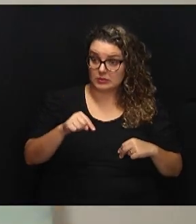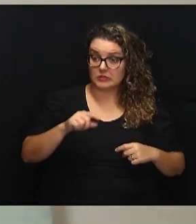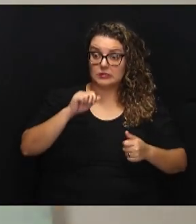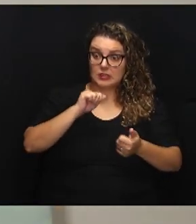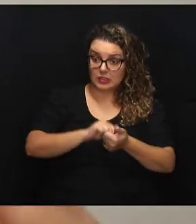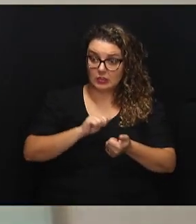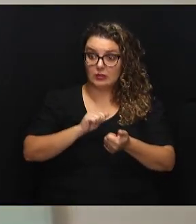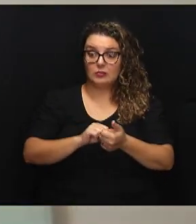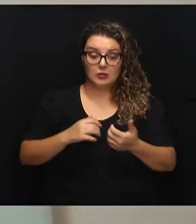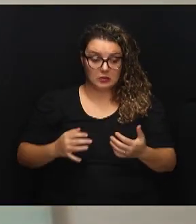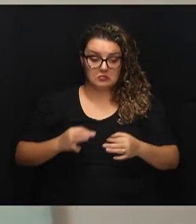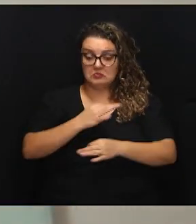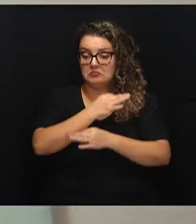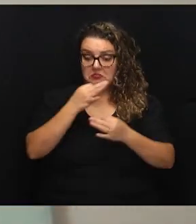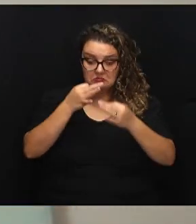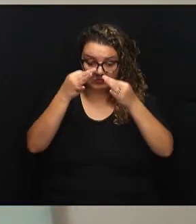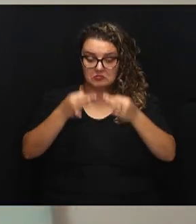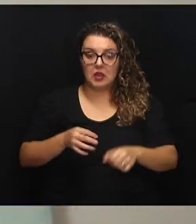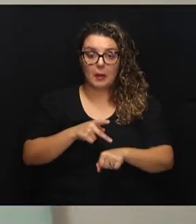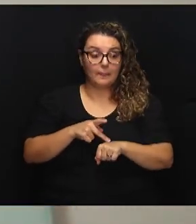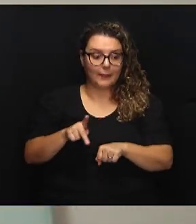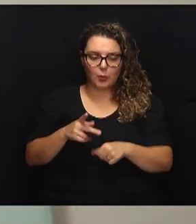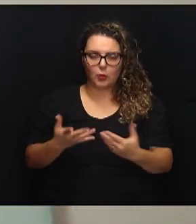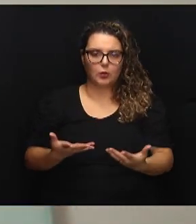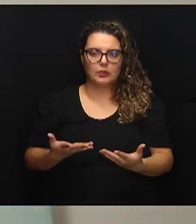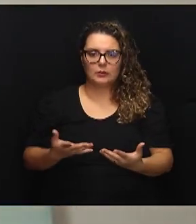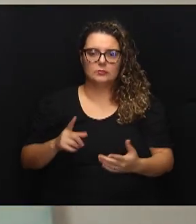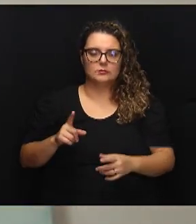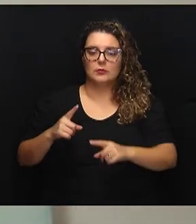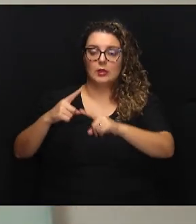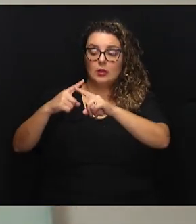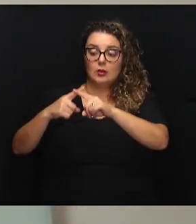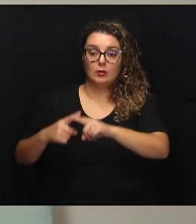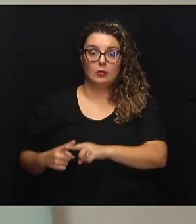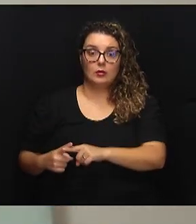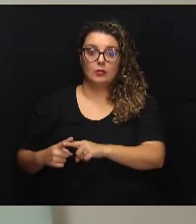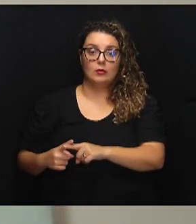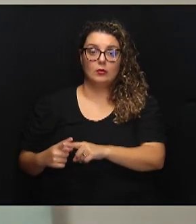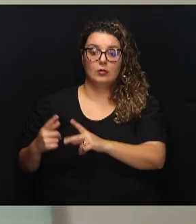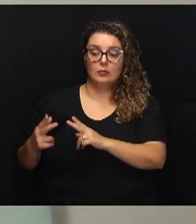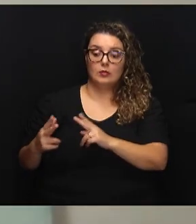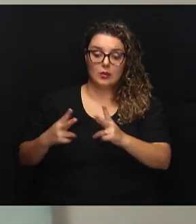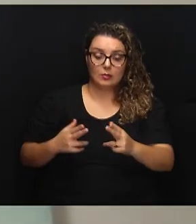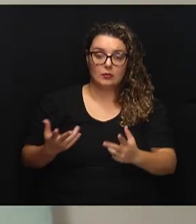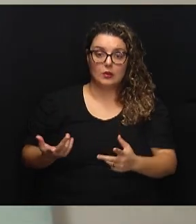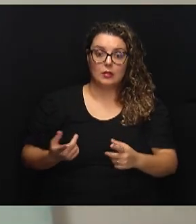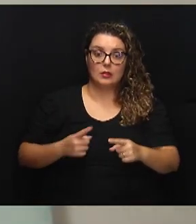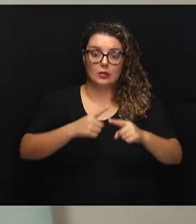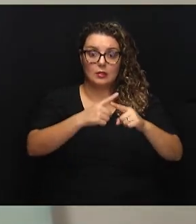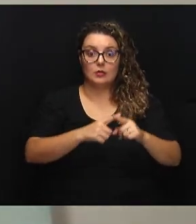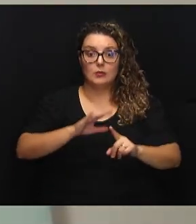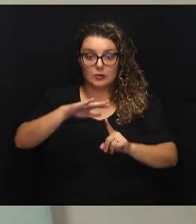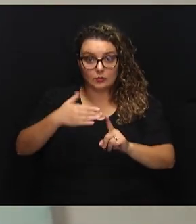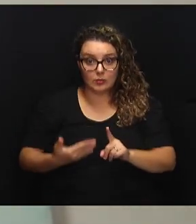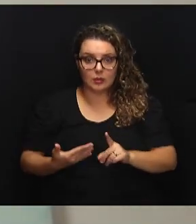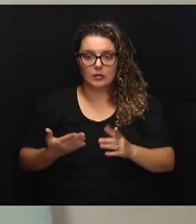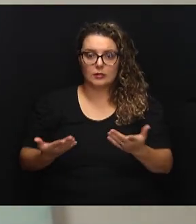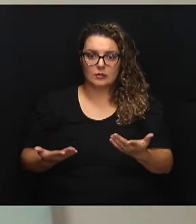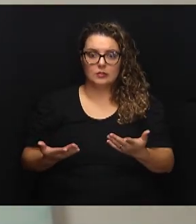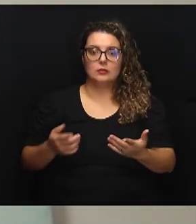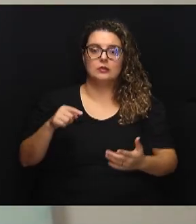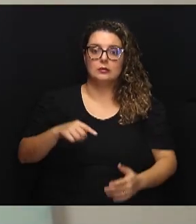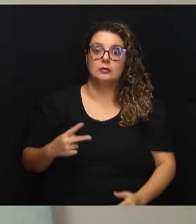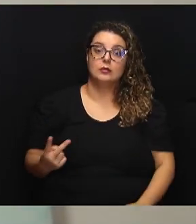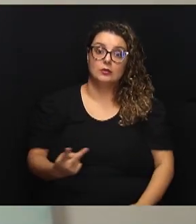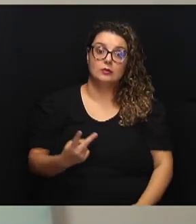contra qualidade, né? É uma disputa igual e uma disputa honrada. Isso tem a ver com